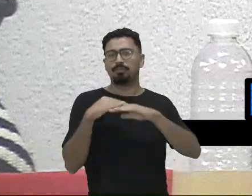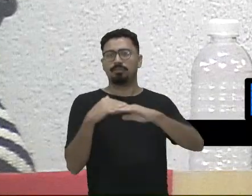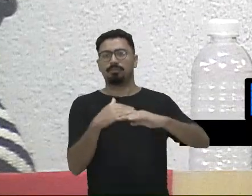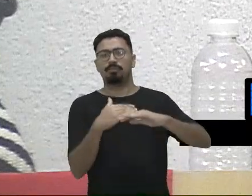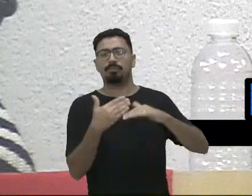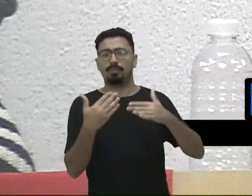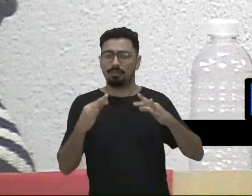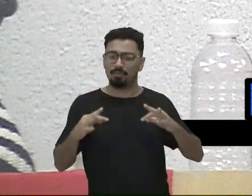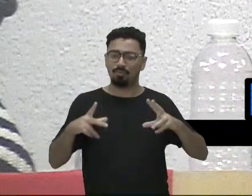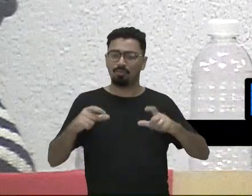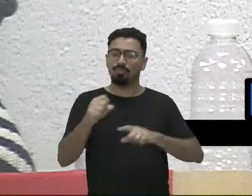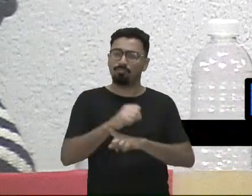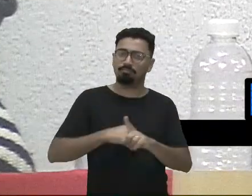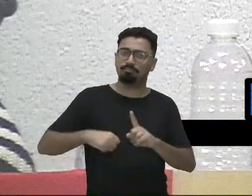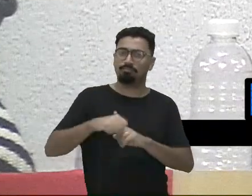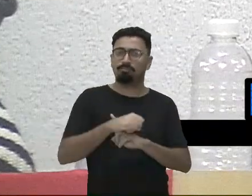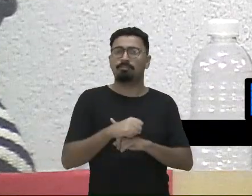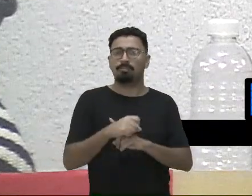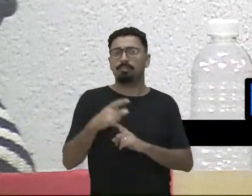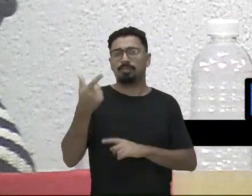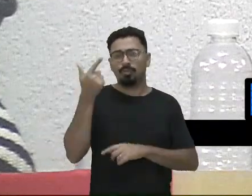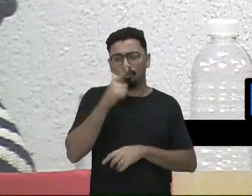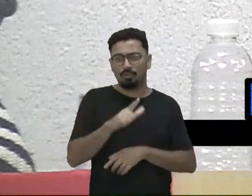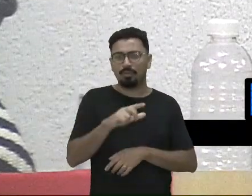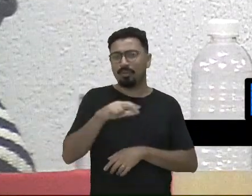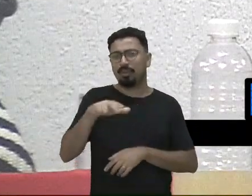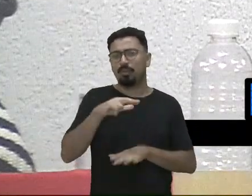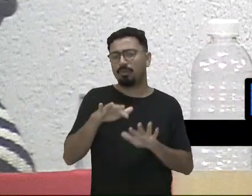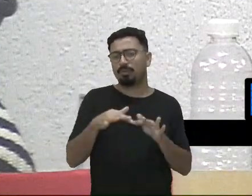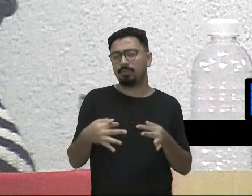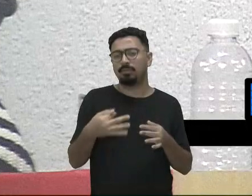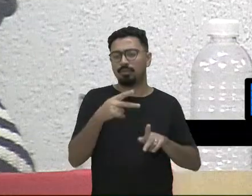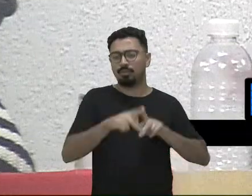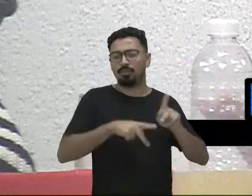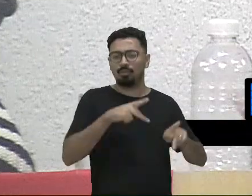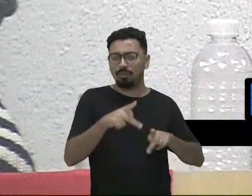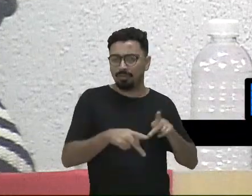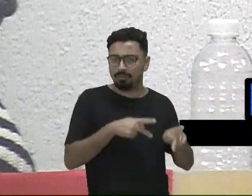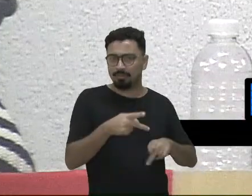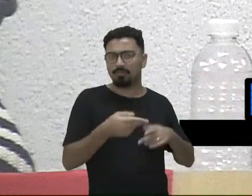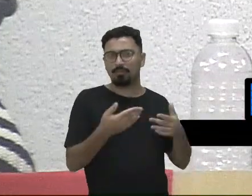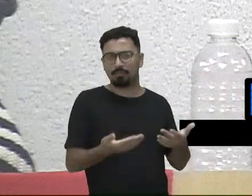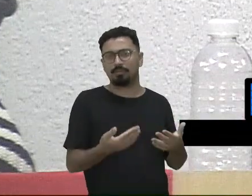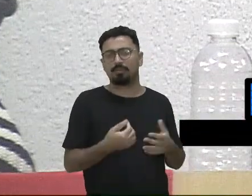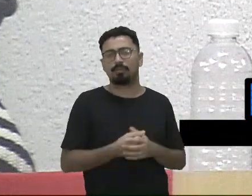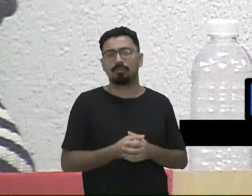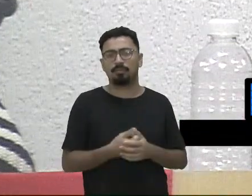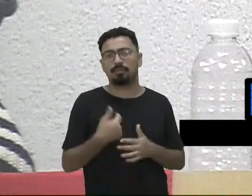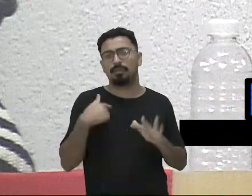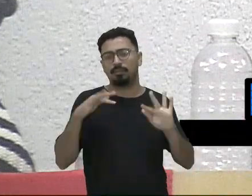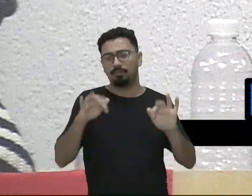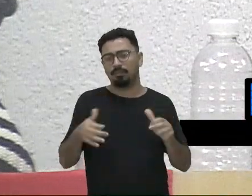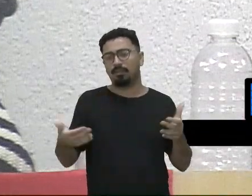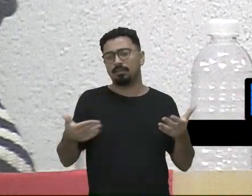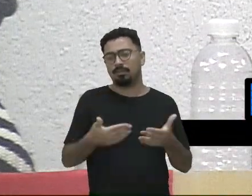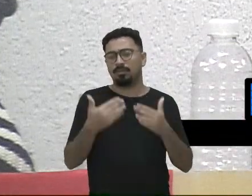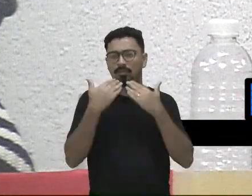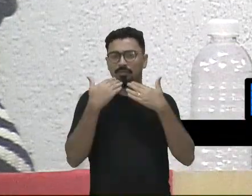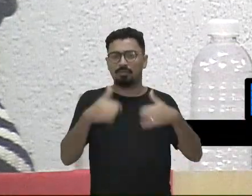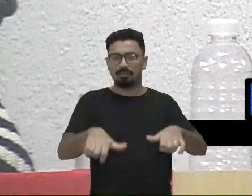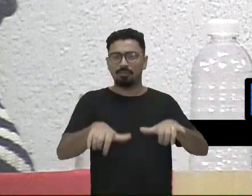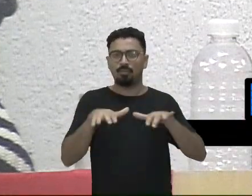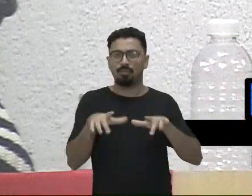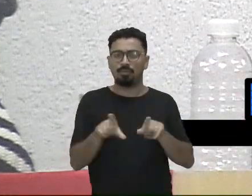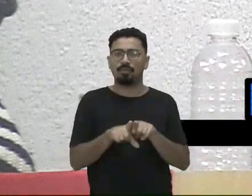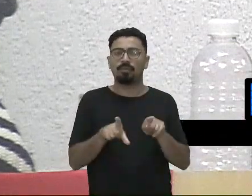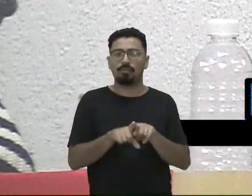toda a sociedade tem a ganhar, não é só a população que está em vulnerabilidade. E com isso, eu finalizo a nossa audiência, que para mim